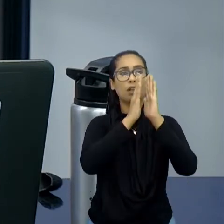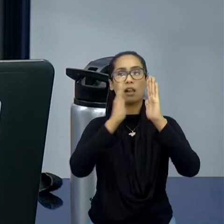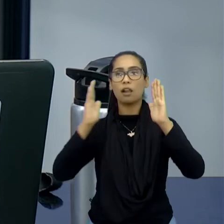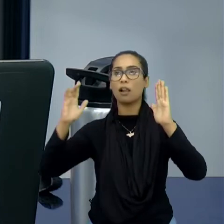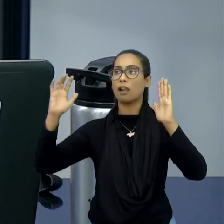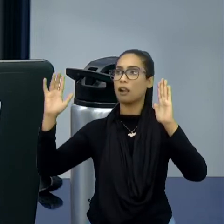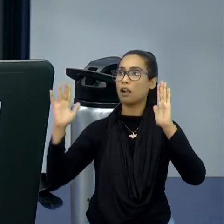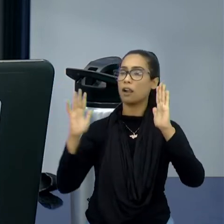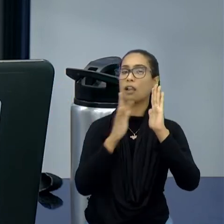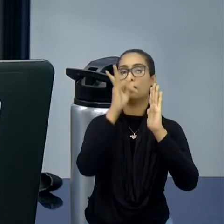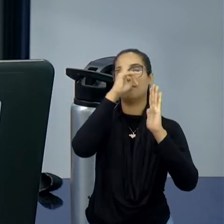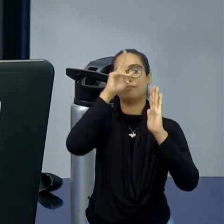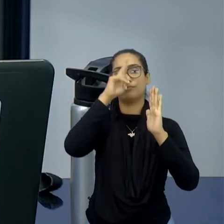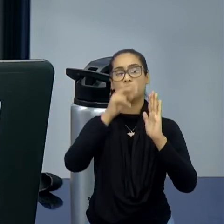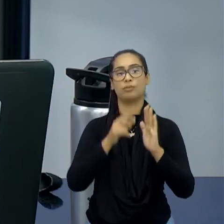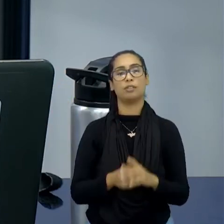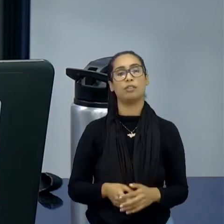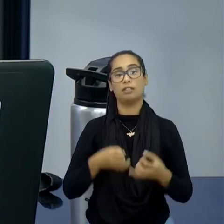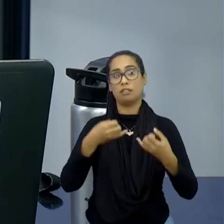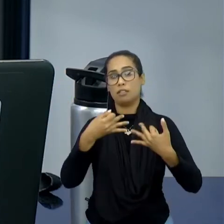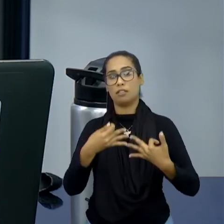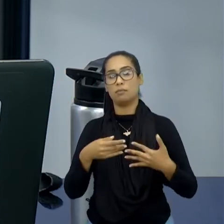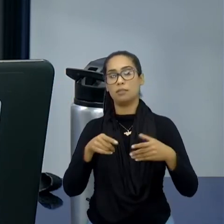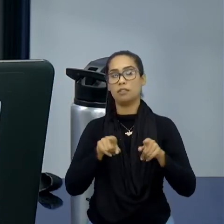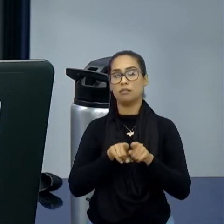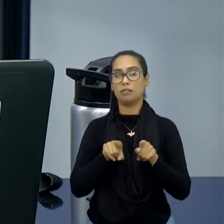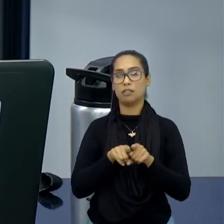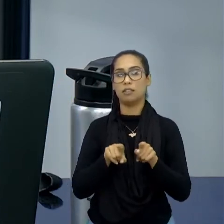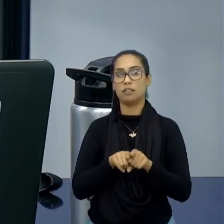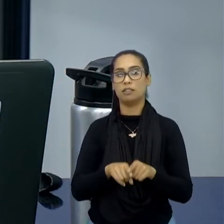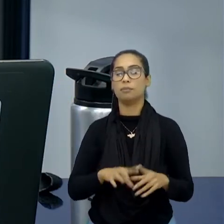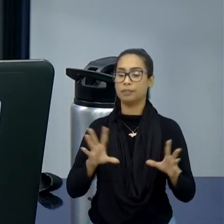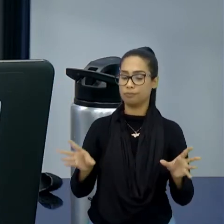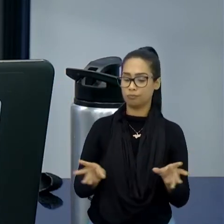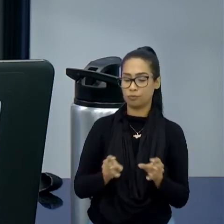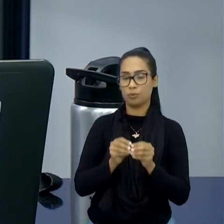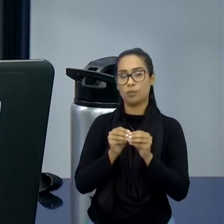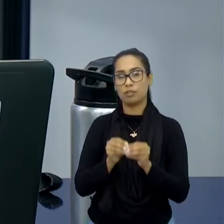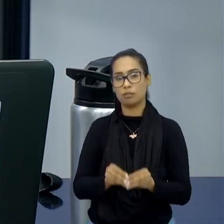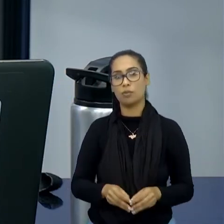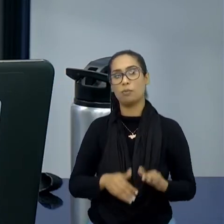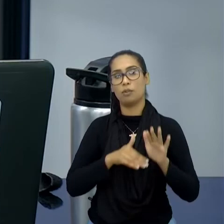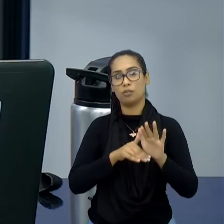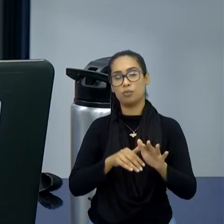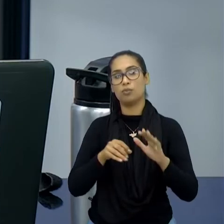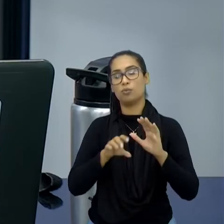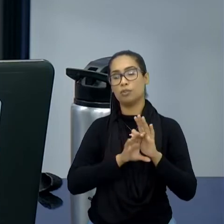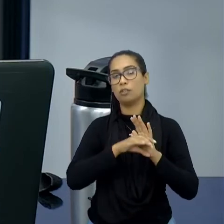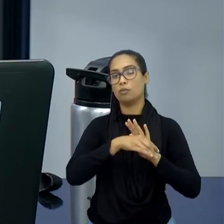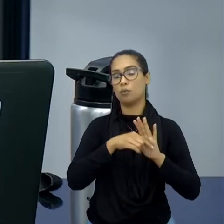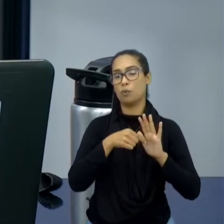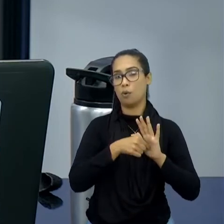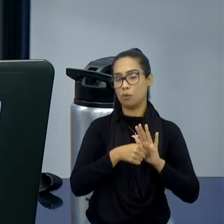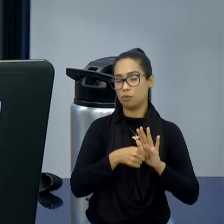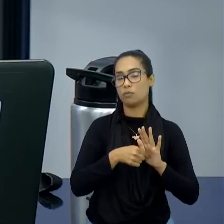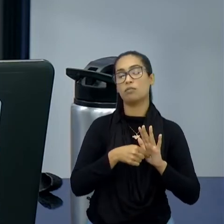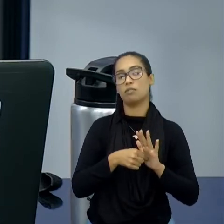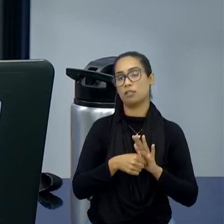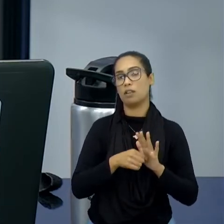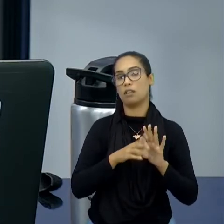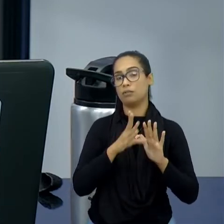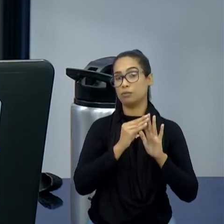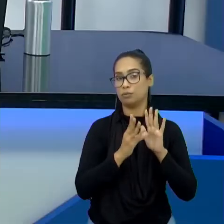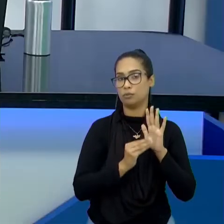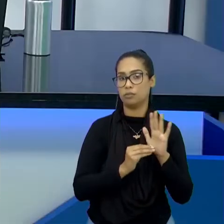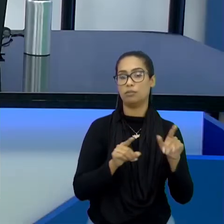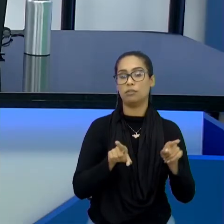da explicação que o Alcides deu aqui para a gente vai entender um pouquinho por que é que a revolução científica normalmente é tratada entre